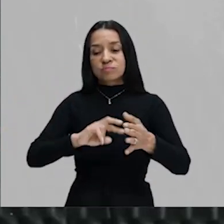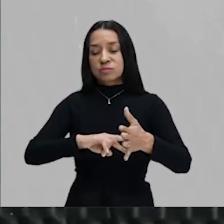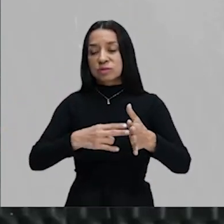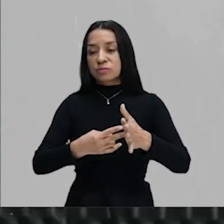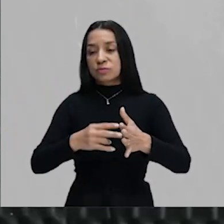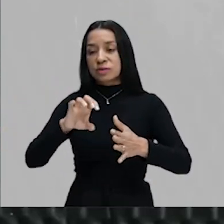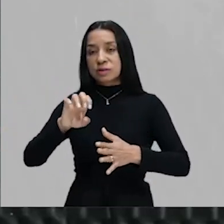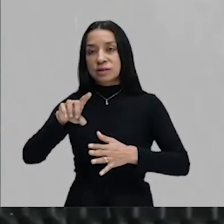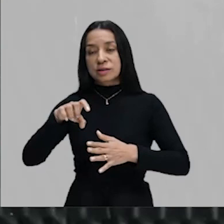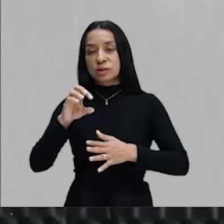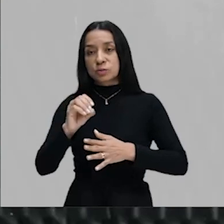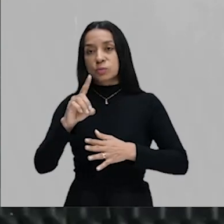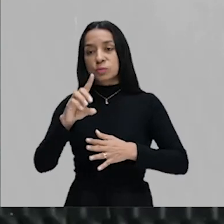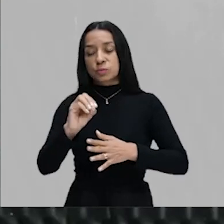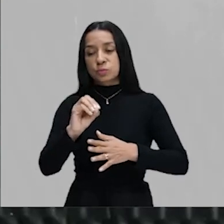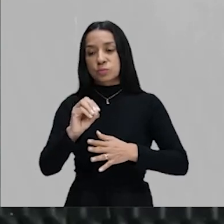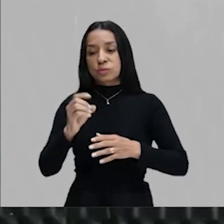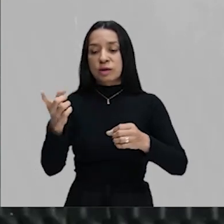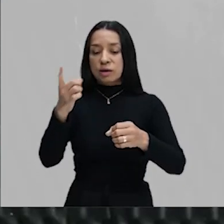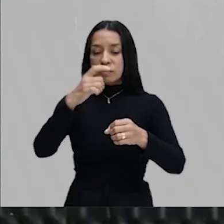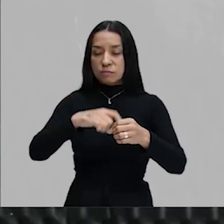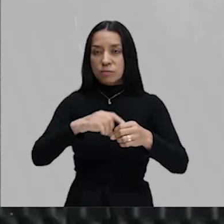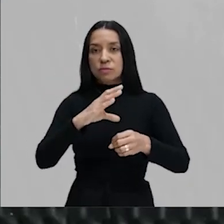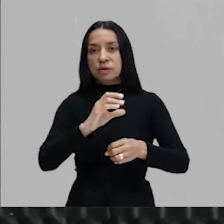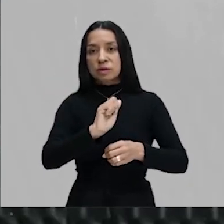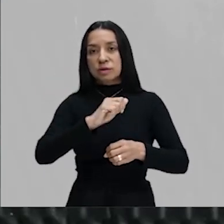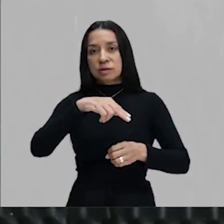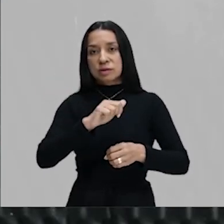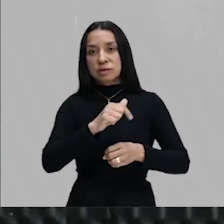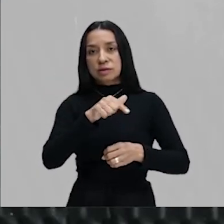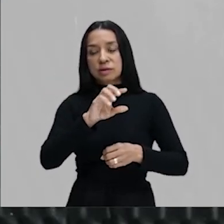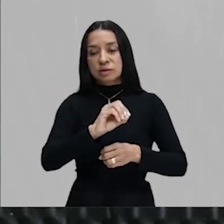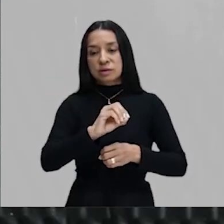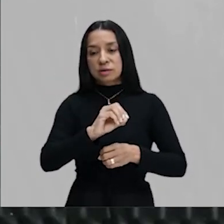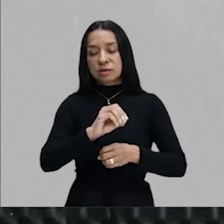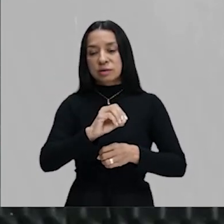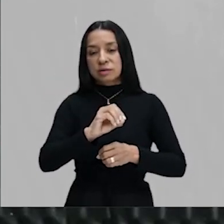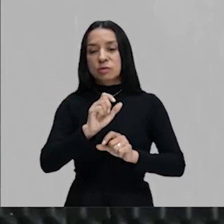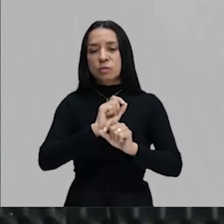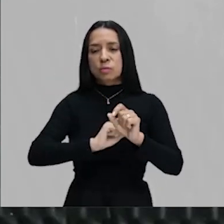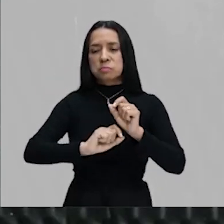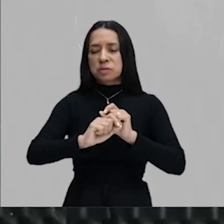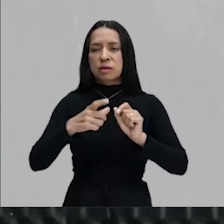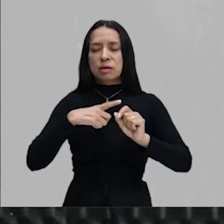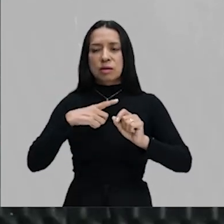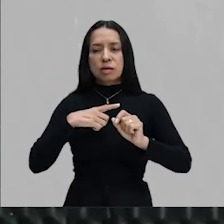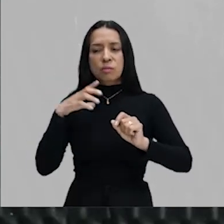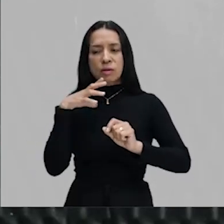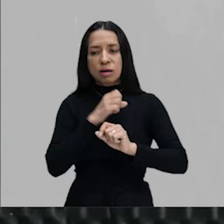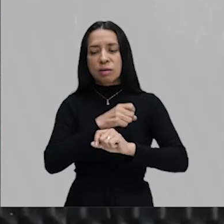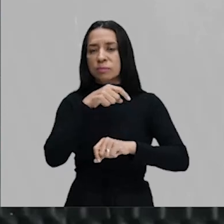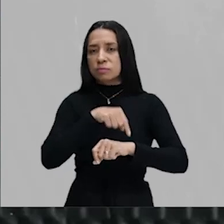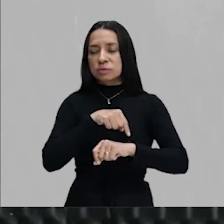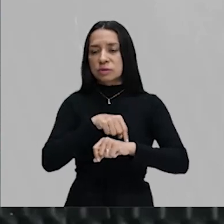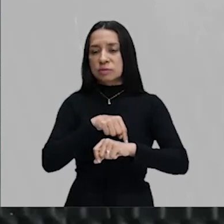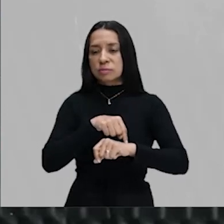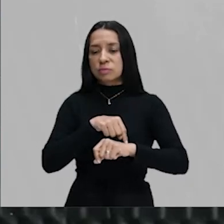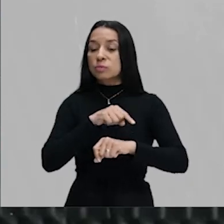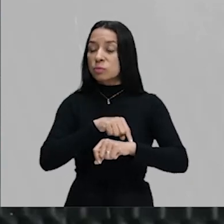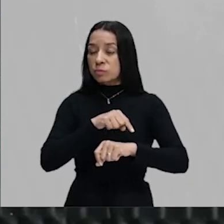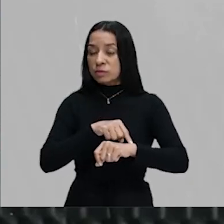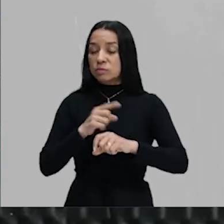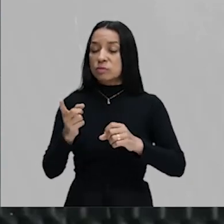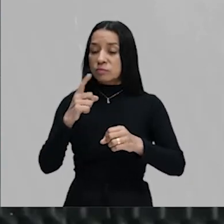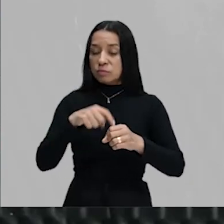Inclusive, o retorno a Canaã contou com um breve período, né, no momento que eles retornaram a